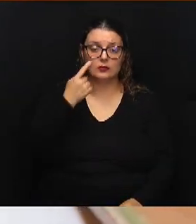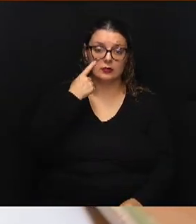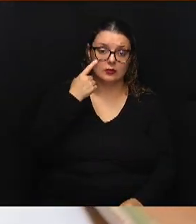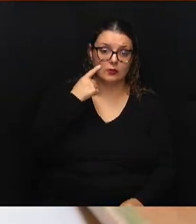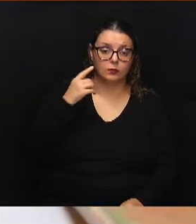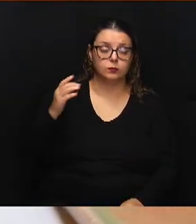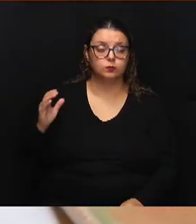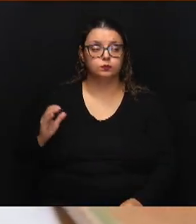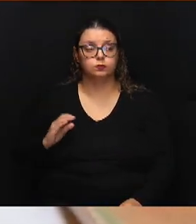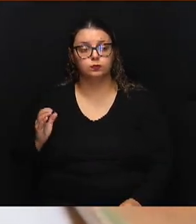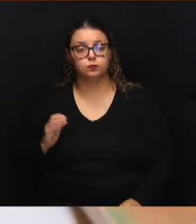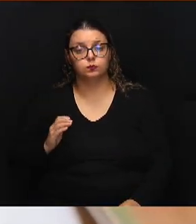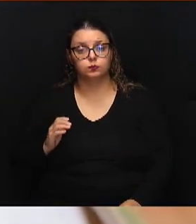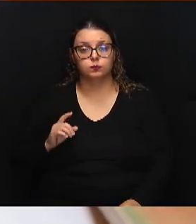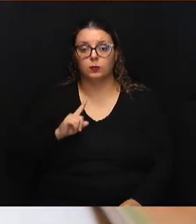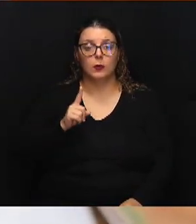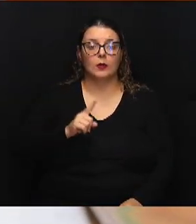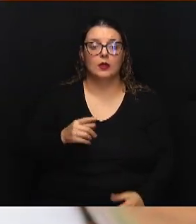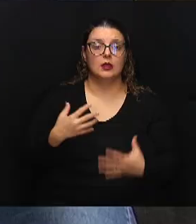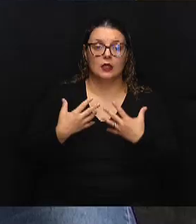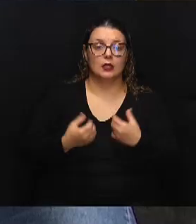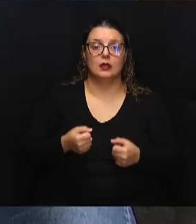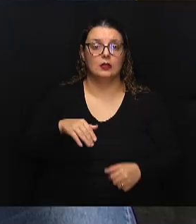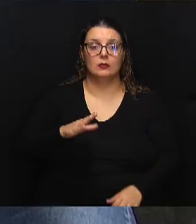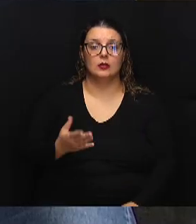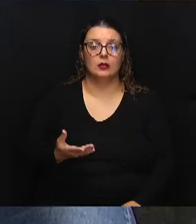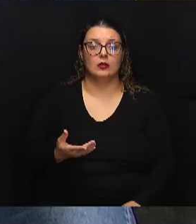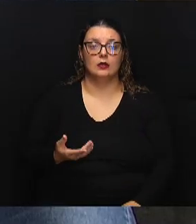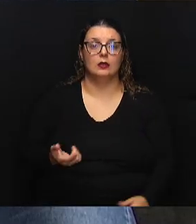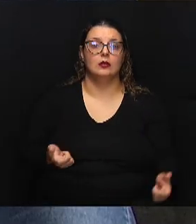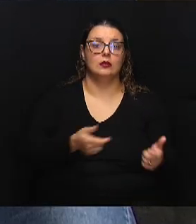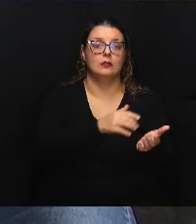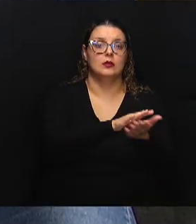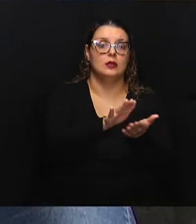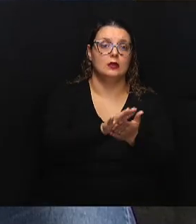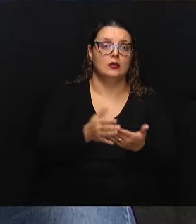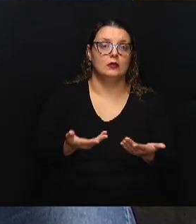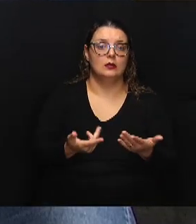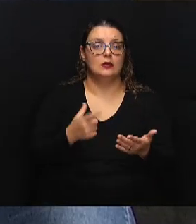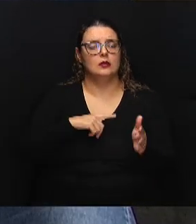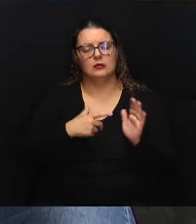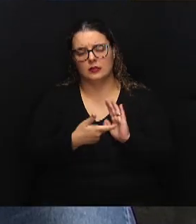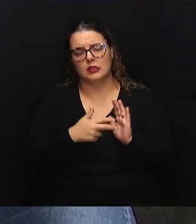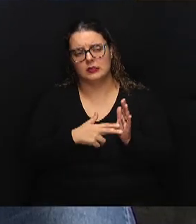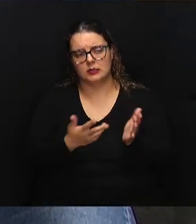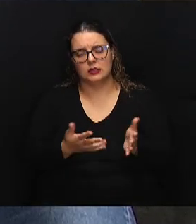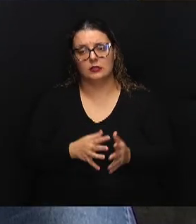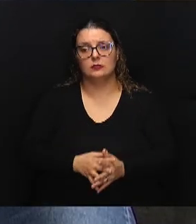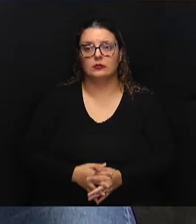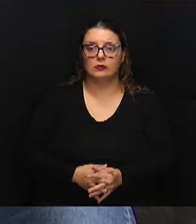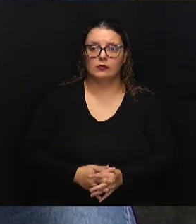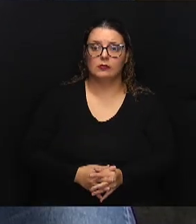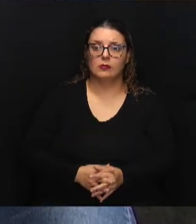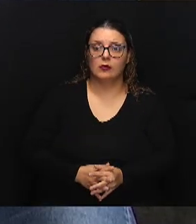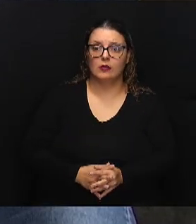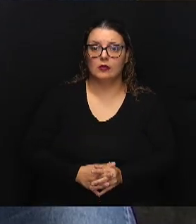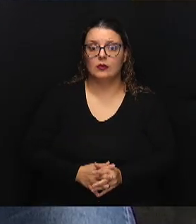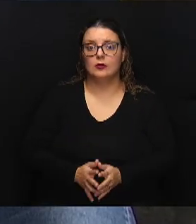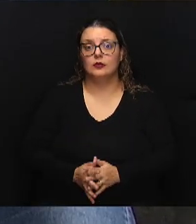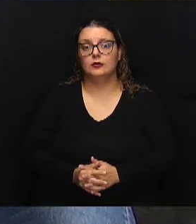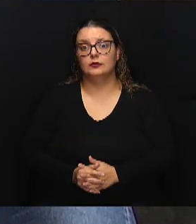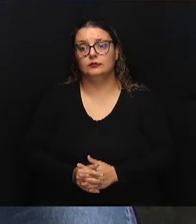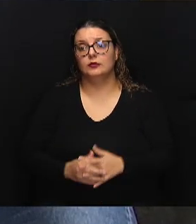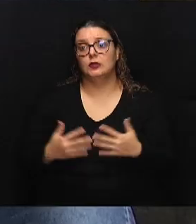rico não é quem mais ganha, mas é o que menos gasta. Faz sentido isso? Exatamente, aí a gente